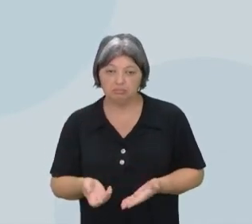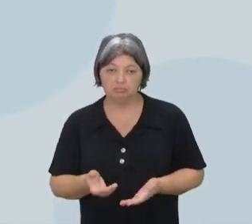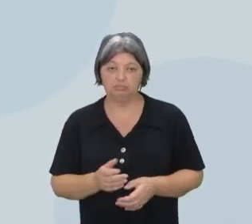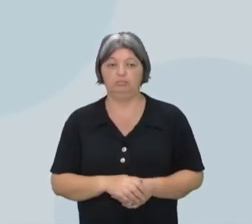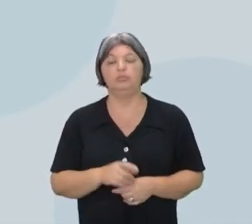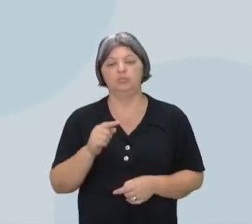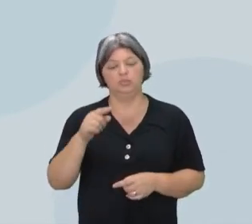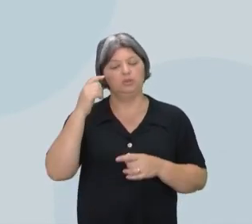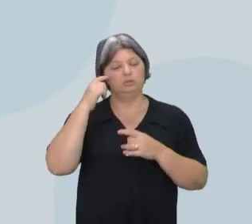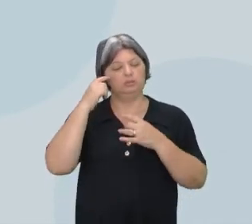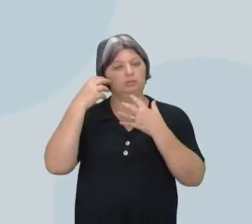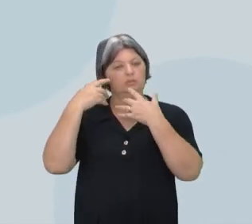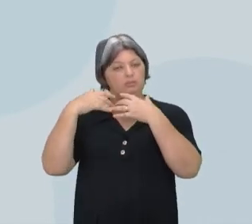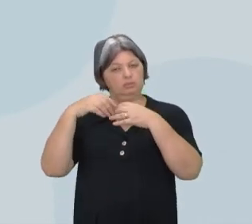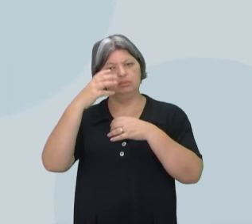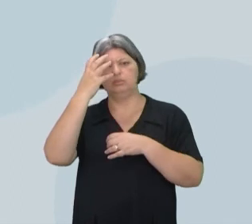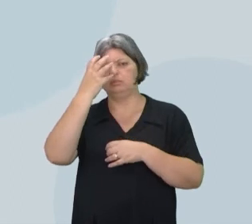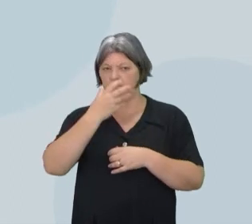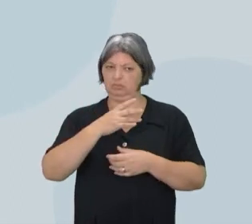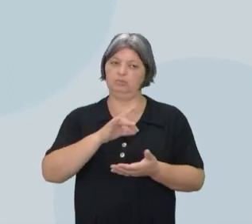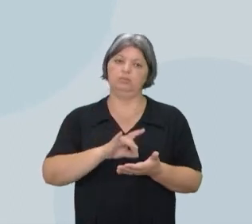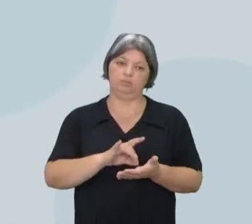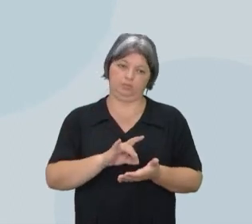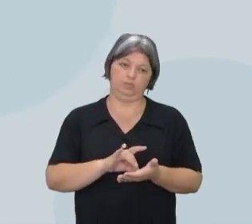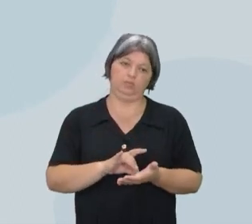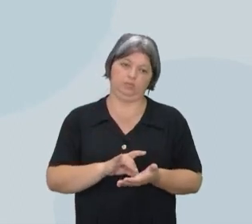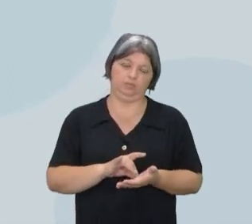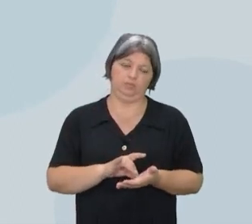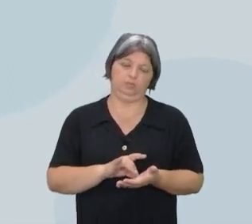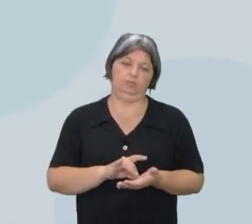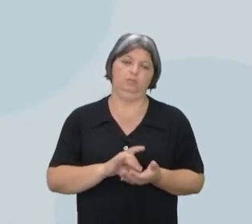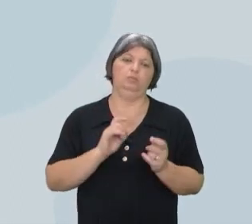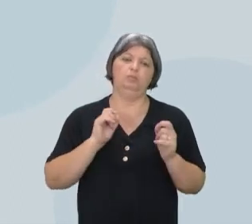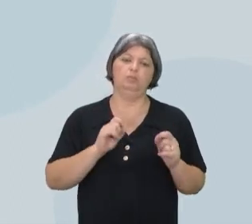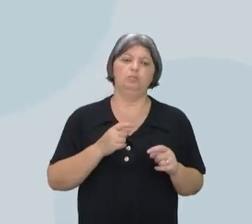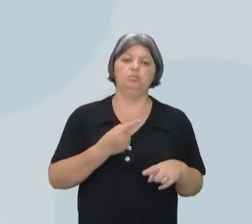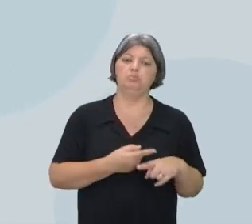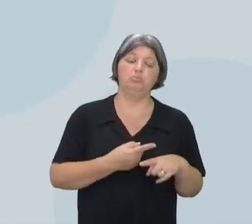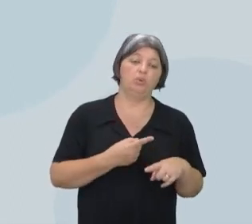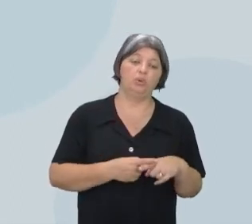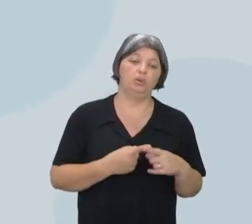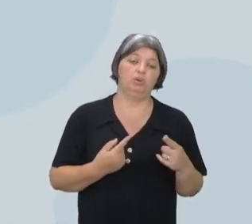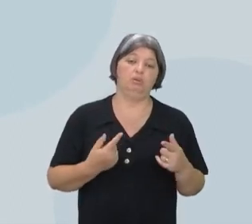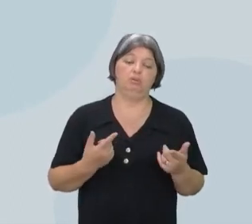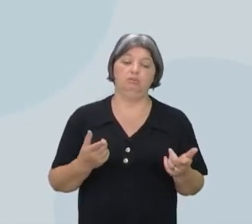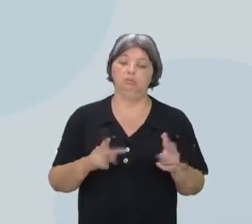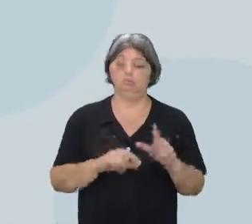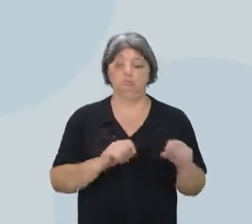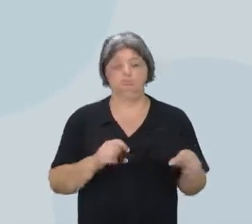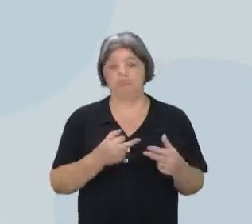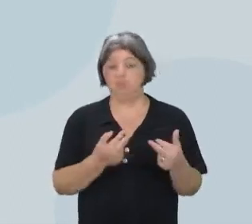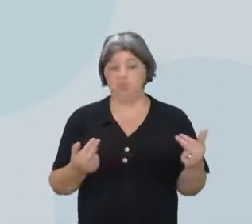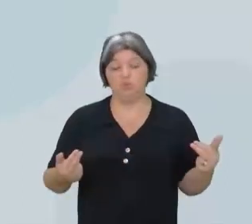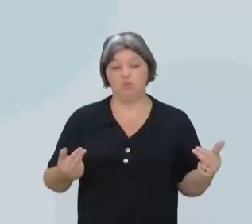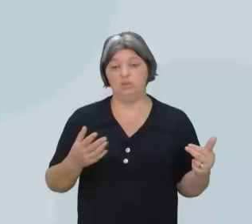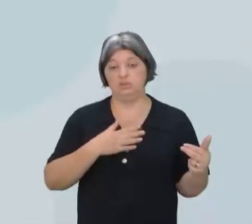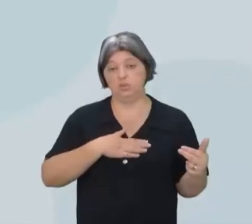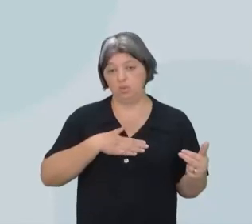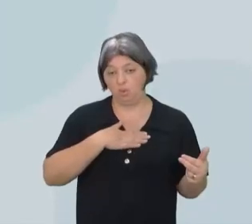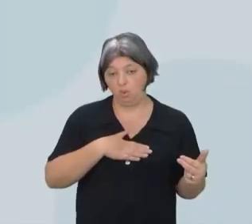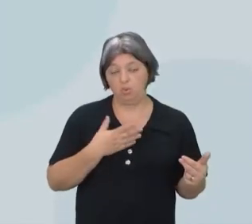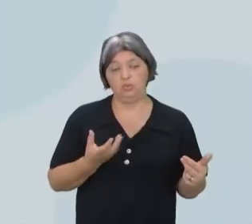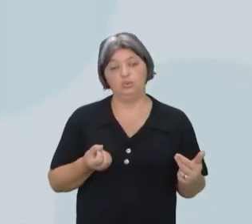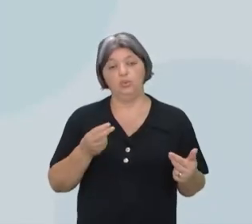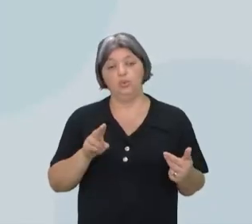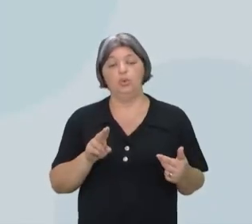essa reflexão de forma séria mesmo. Motivou o quê? Porque tratava de componentes que eu gosto,